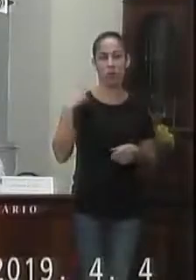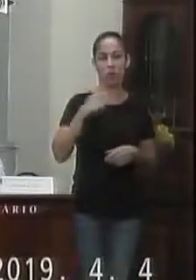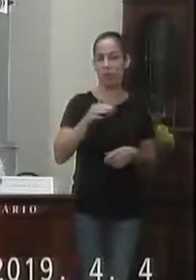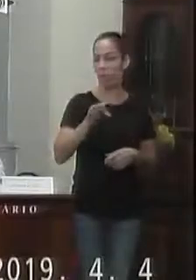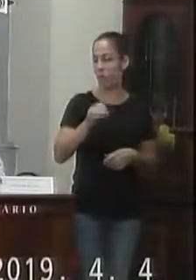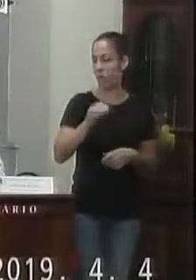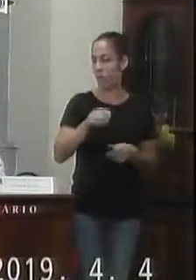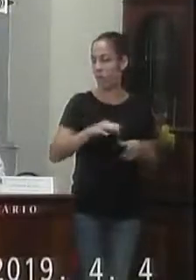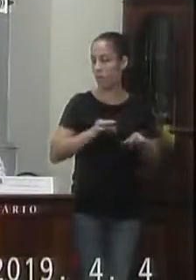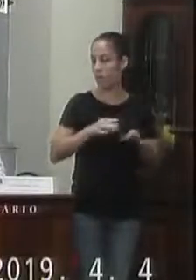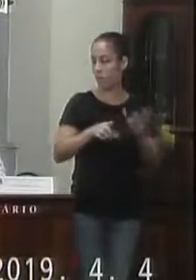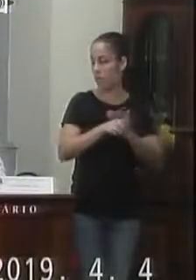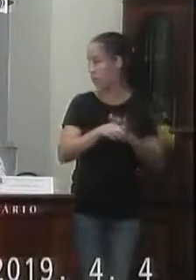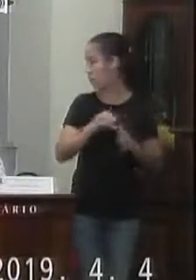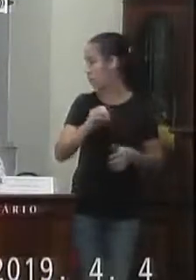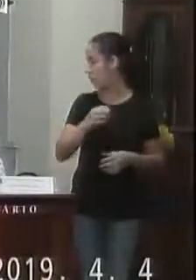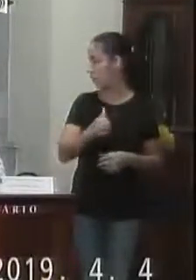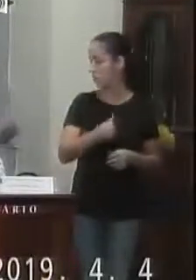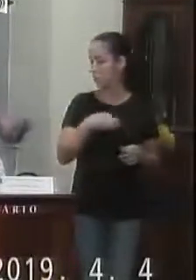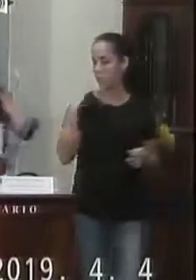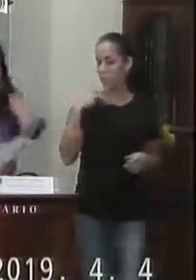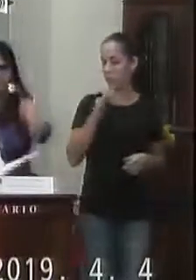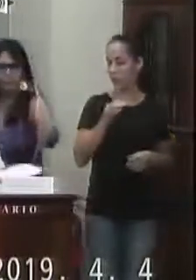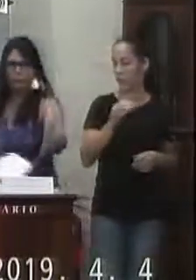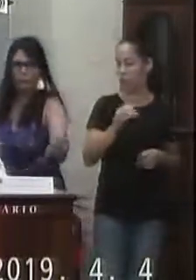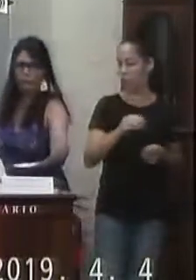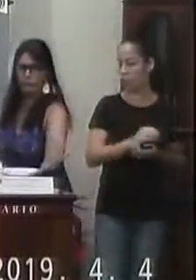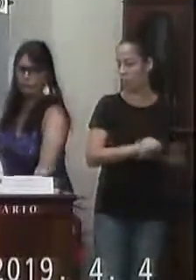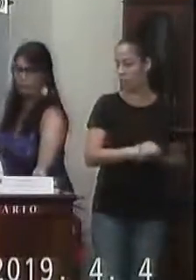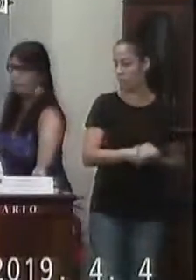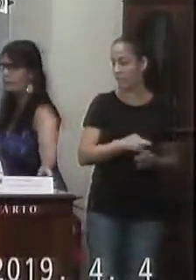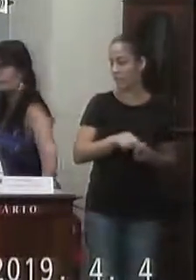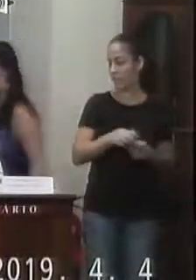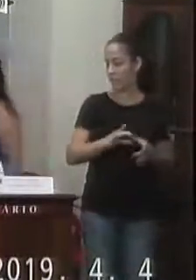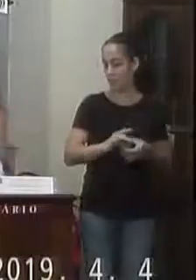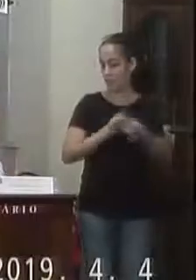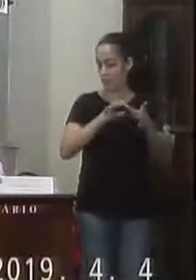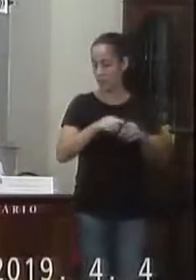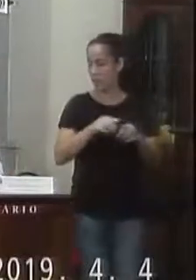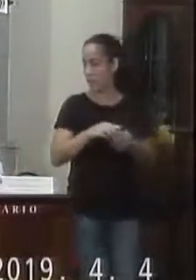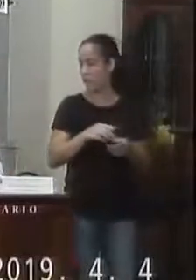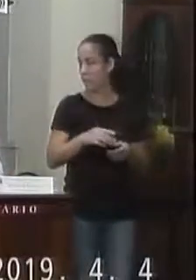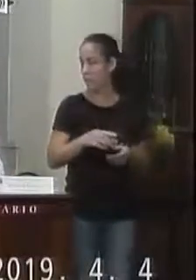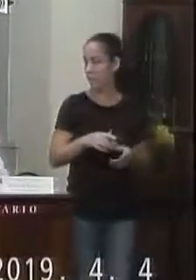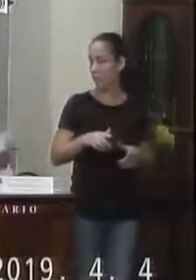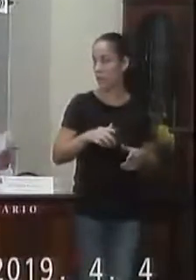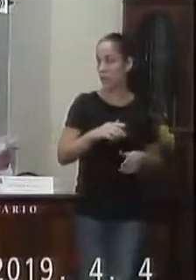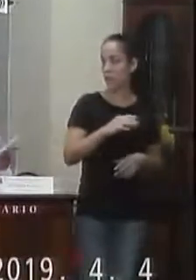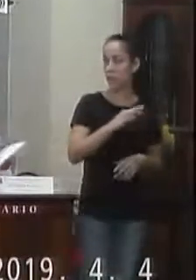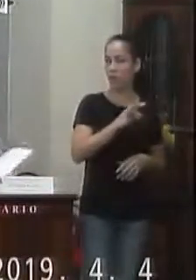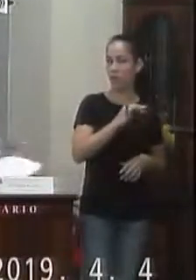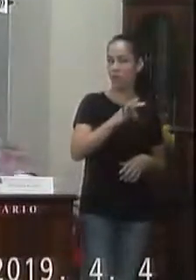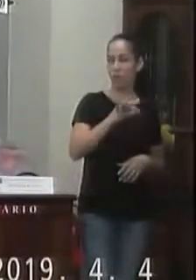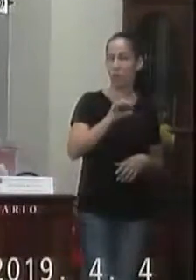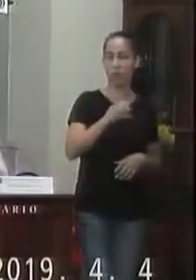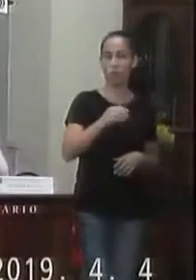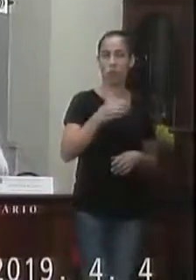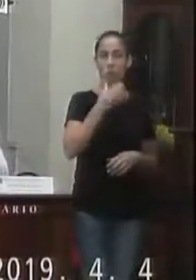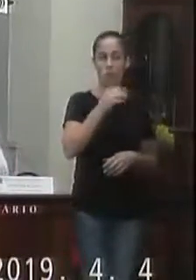de lei 06 de 2019, do vereador Fábio Antônio, que concede sítio de benemérito municipal ao senhor